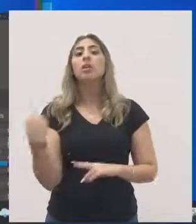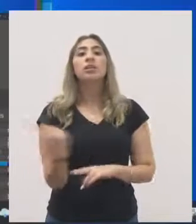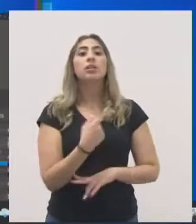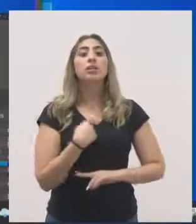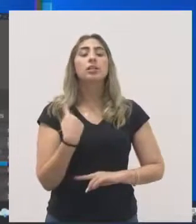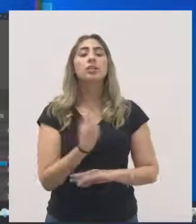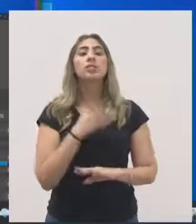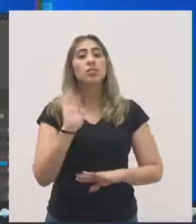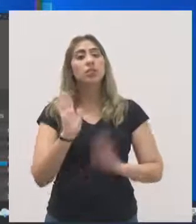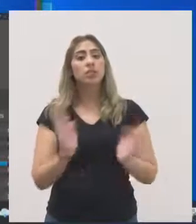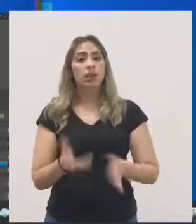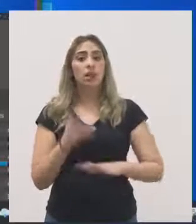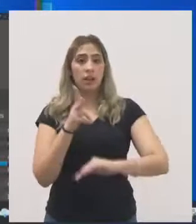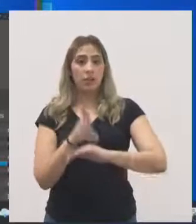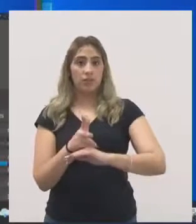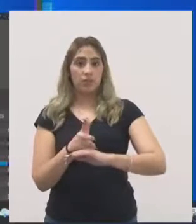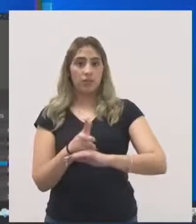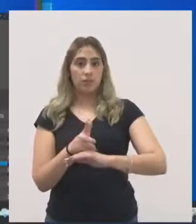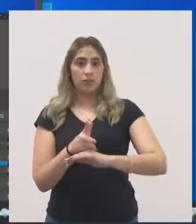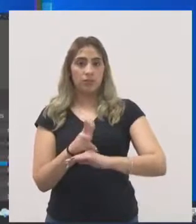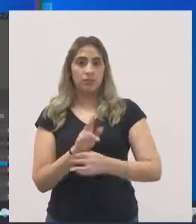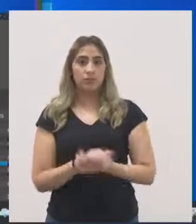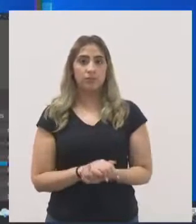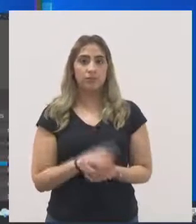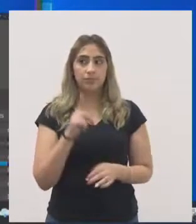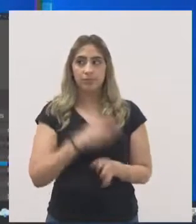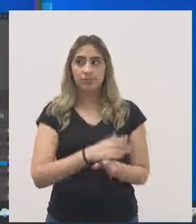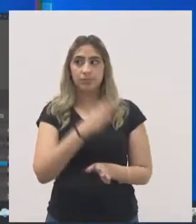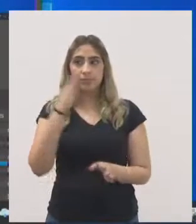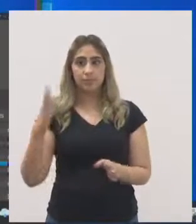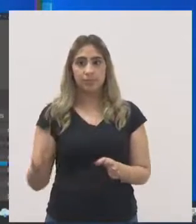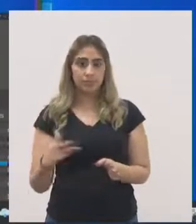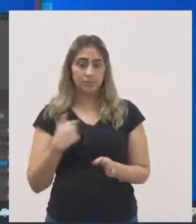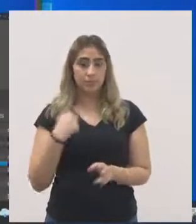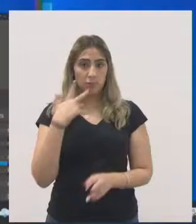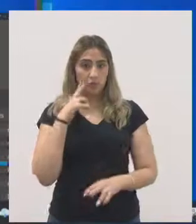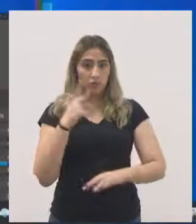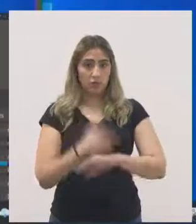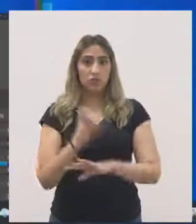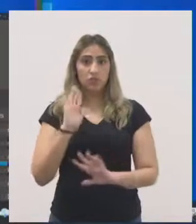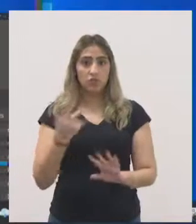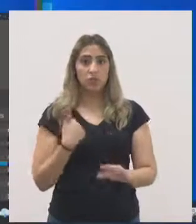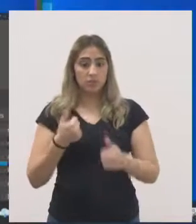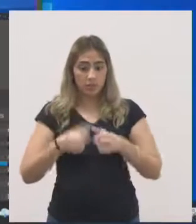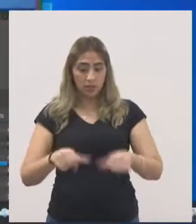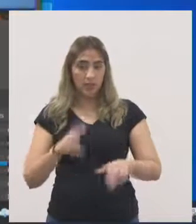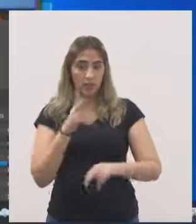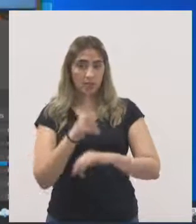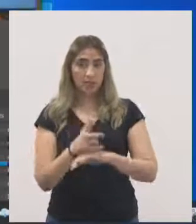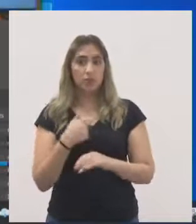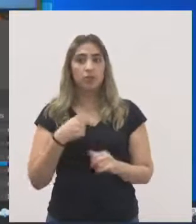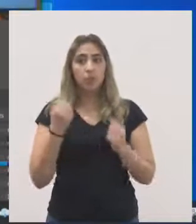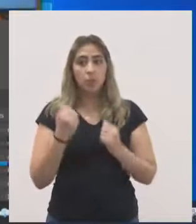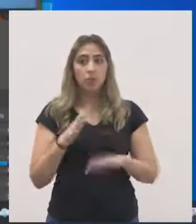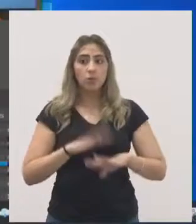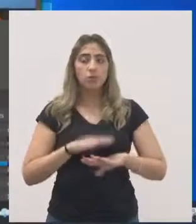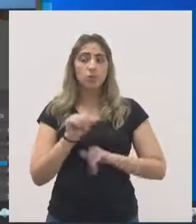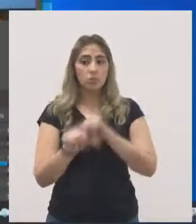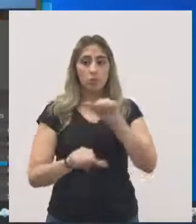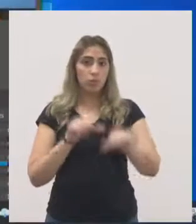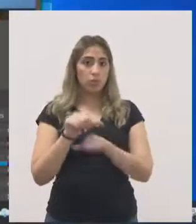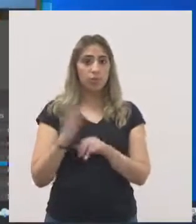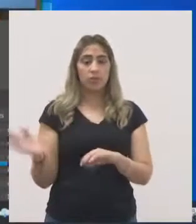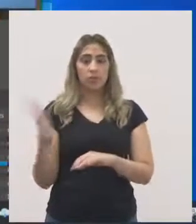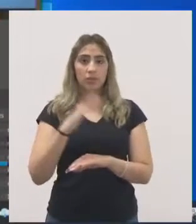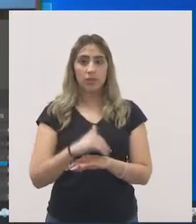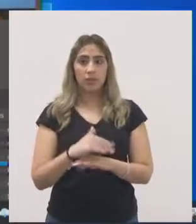já está gravando, né? Esse lado aqui do meu vídeo já está gravando. Eu posso mudar e aí vem